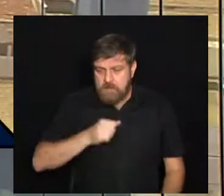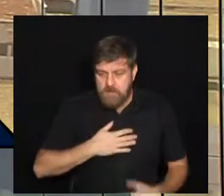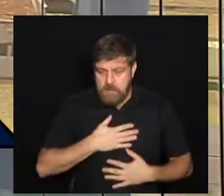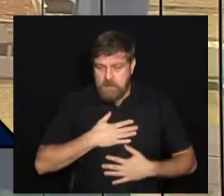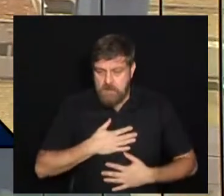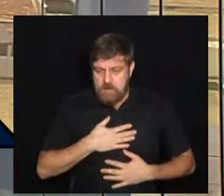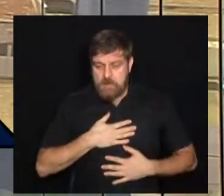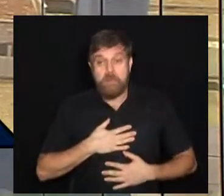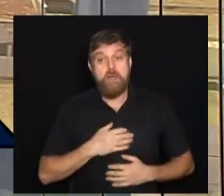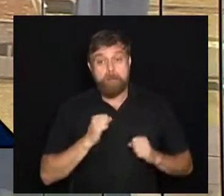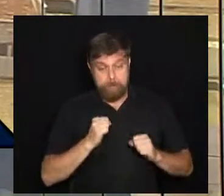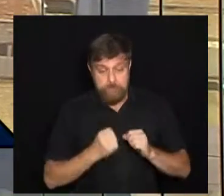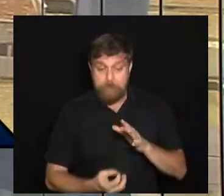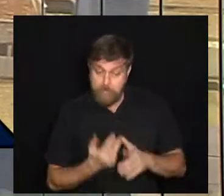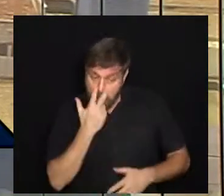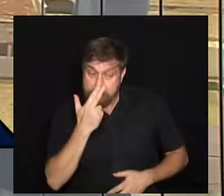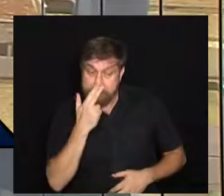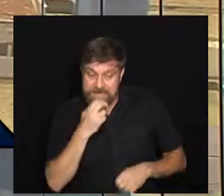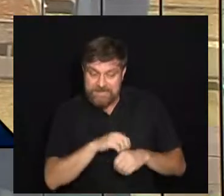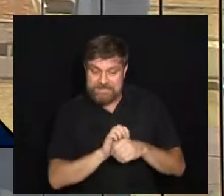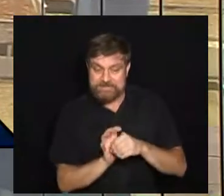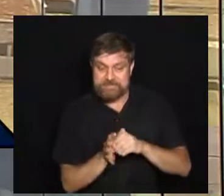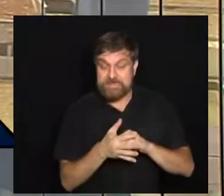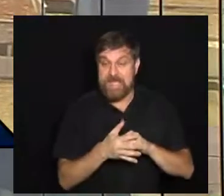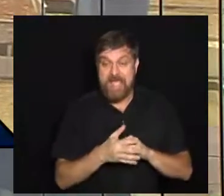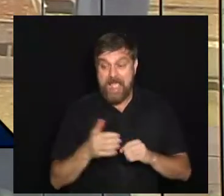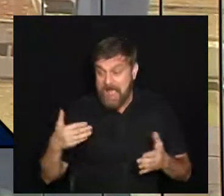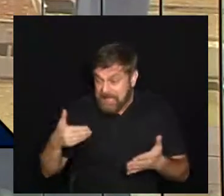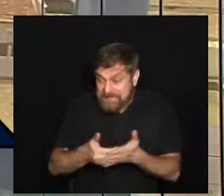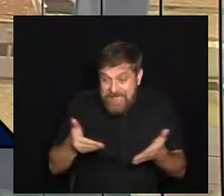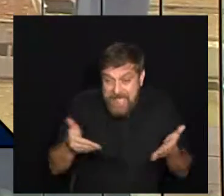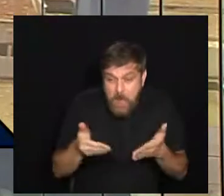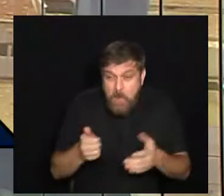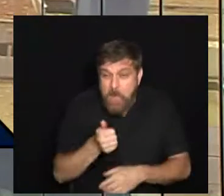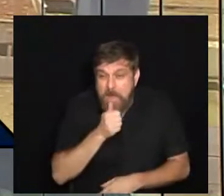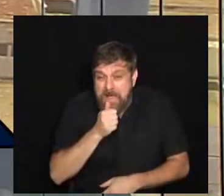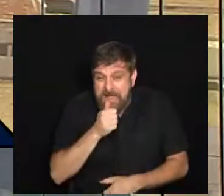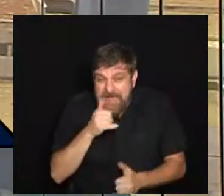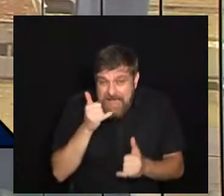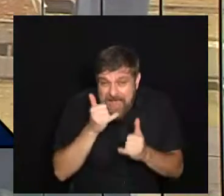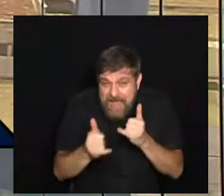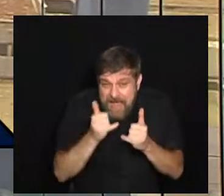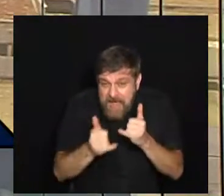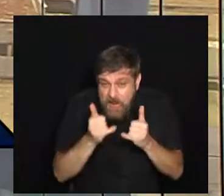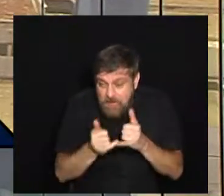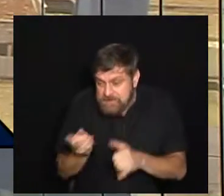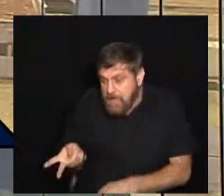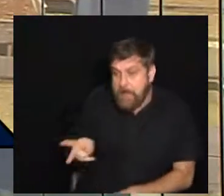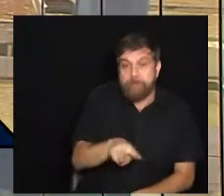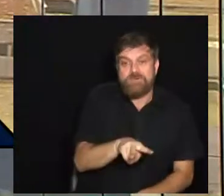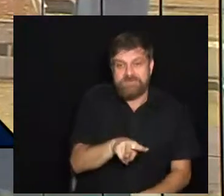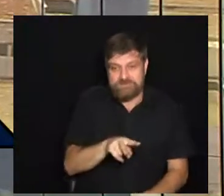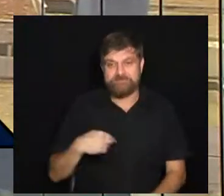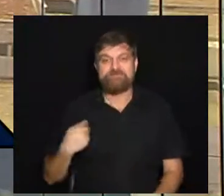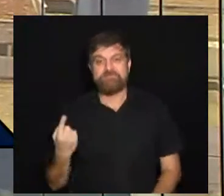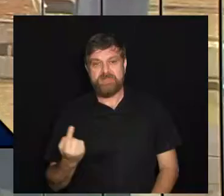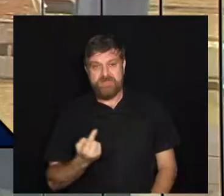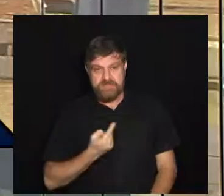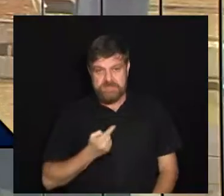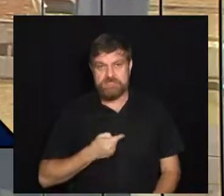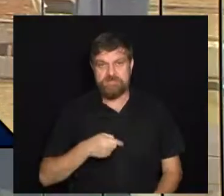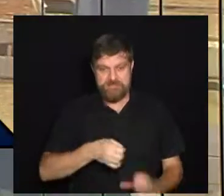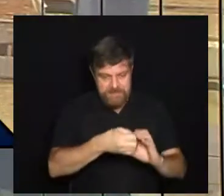um caso de convite tá nesse exato momento ainda não é essa situação mas eu diria que nós já estamos chegando na transição por aumente a gente vai